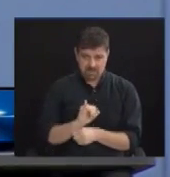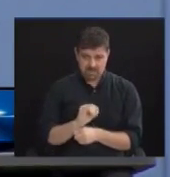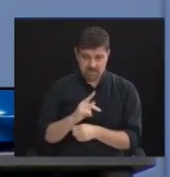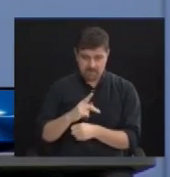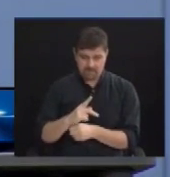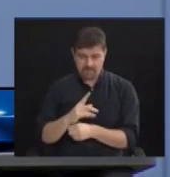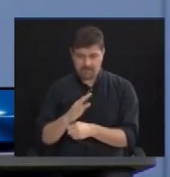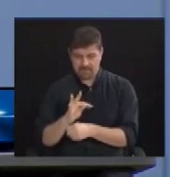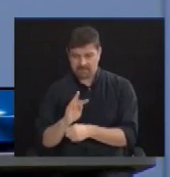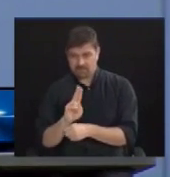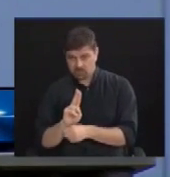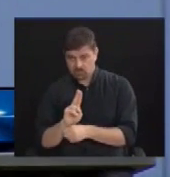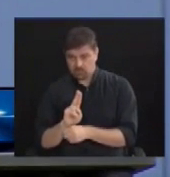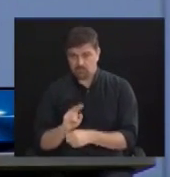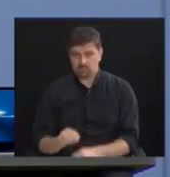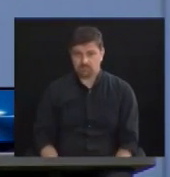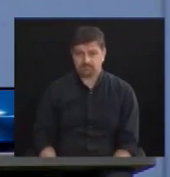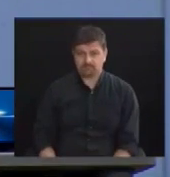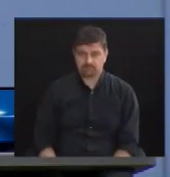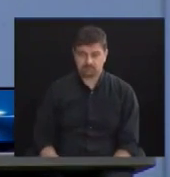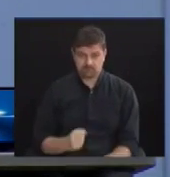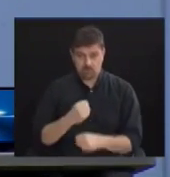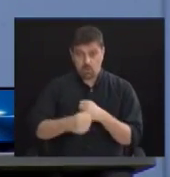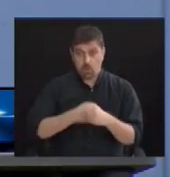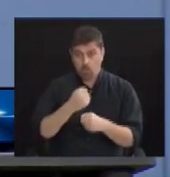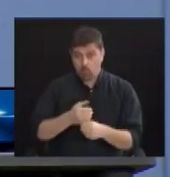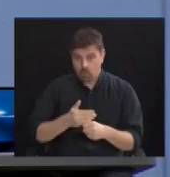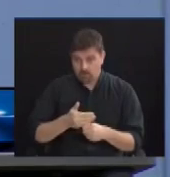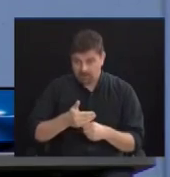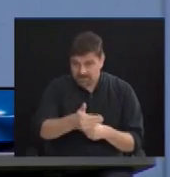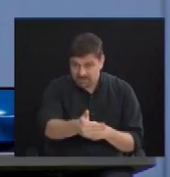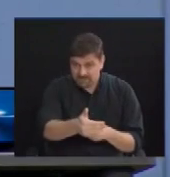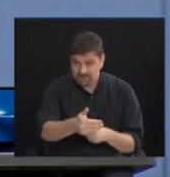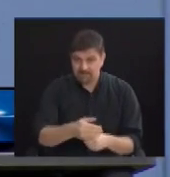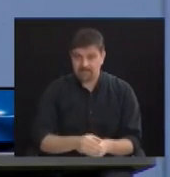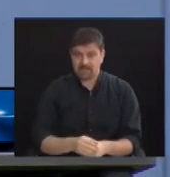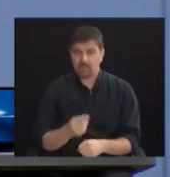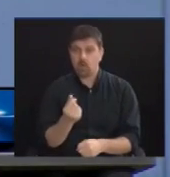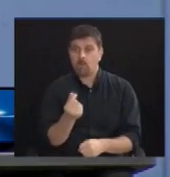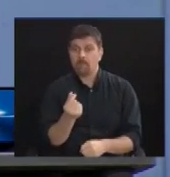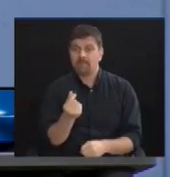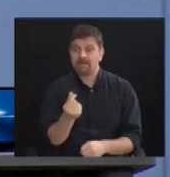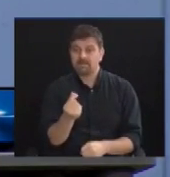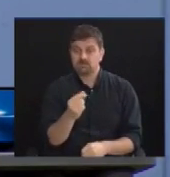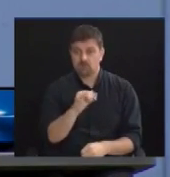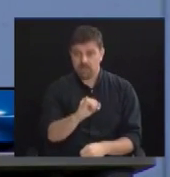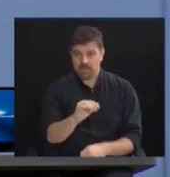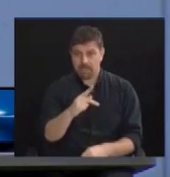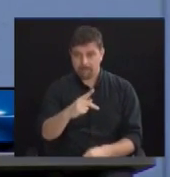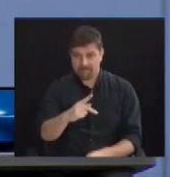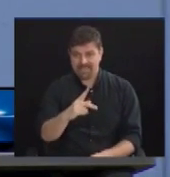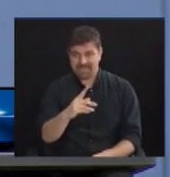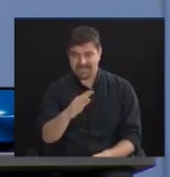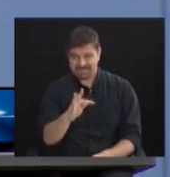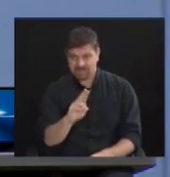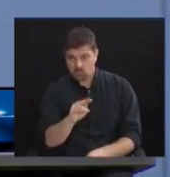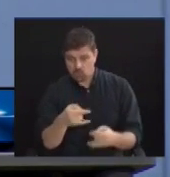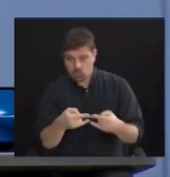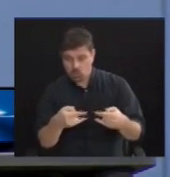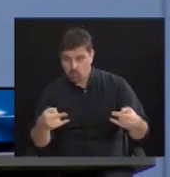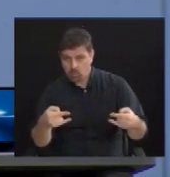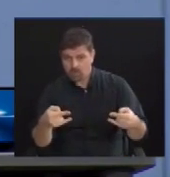que para 1.000 e 2.000 e 2016 o iptu dos imóveis na cidade de campinas